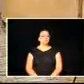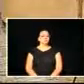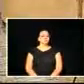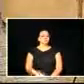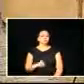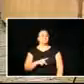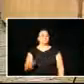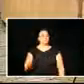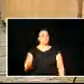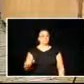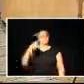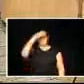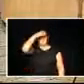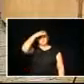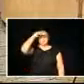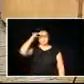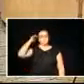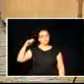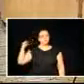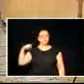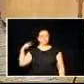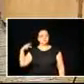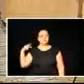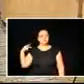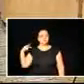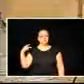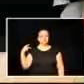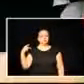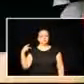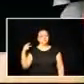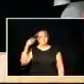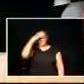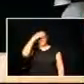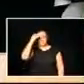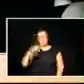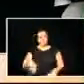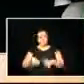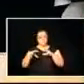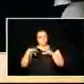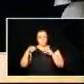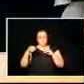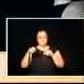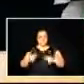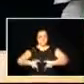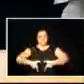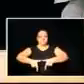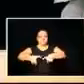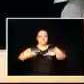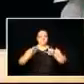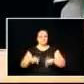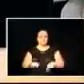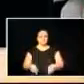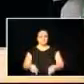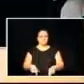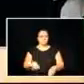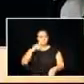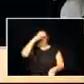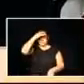Senhor presidente, nobres pares, munícipes aqui, funcionários aqui presentes,